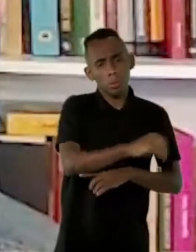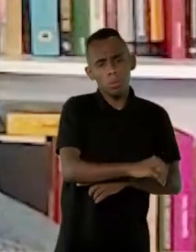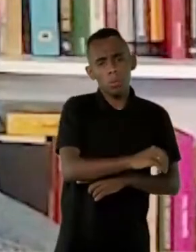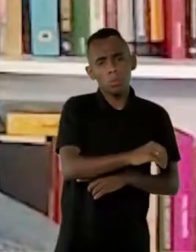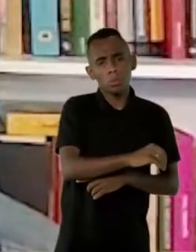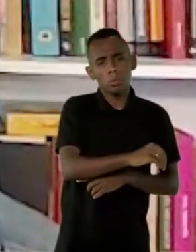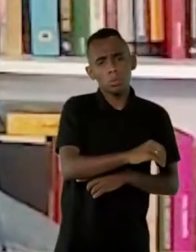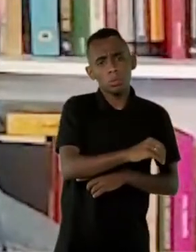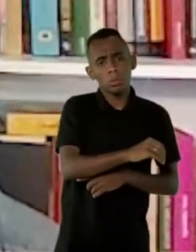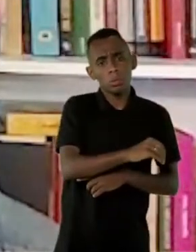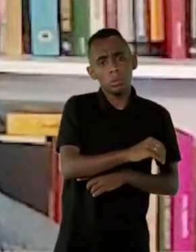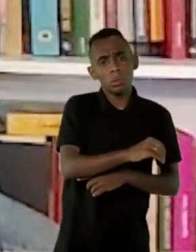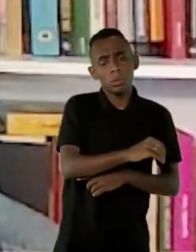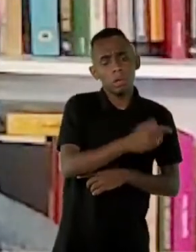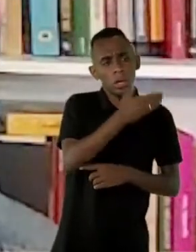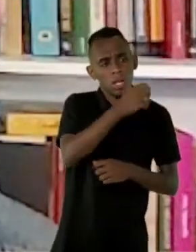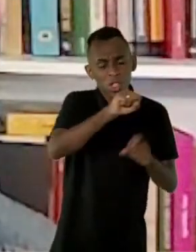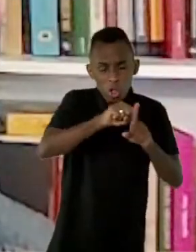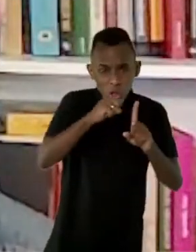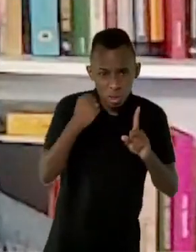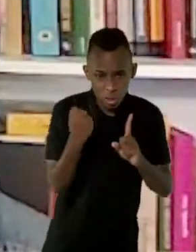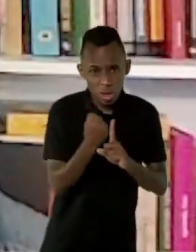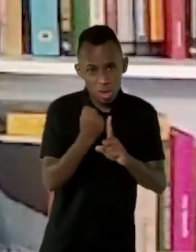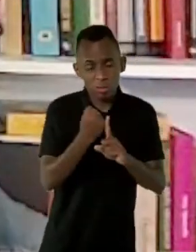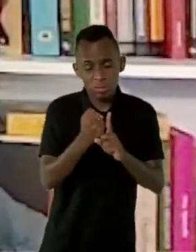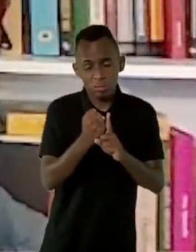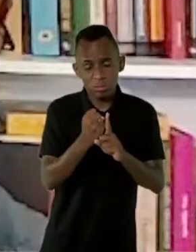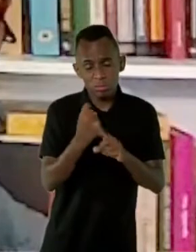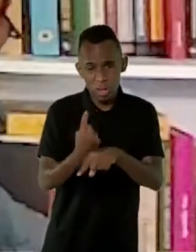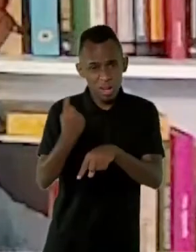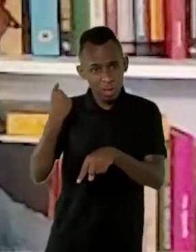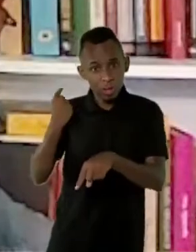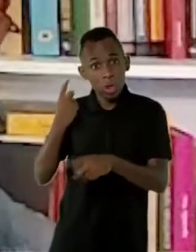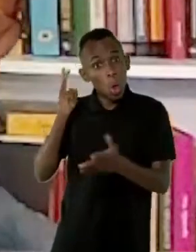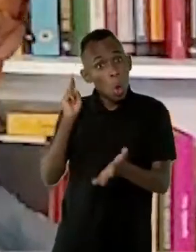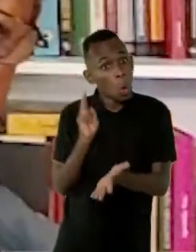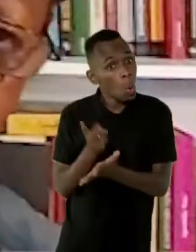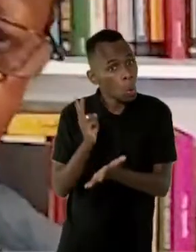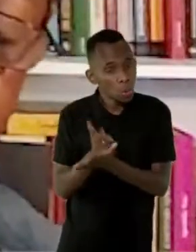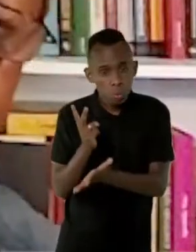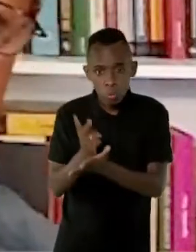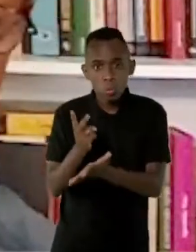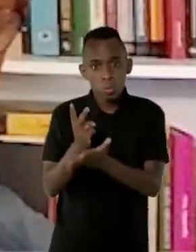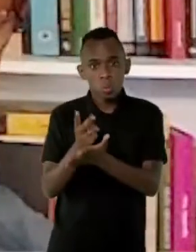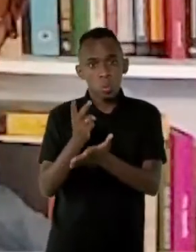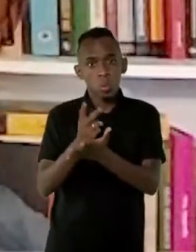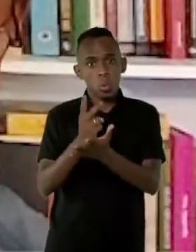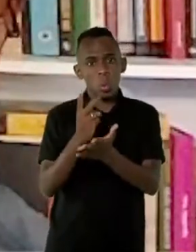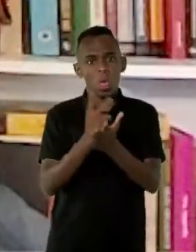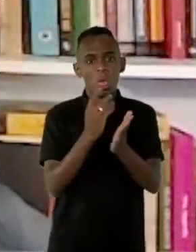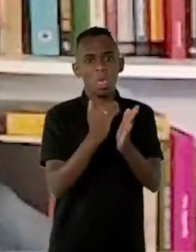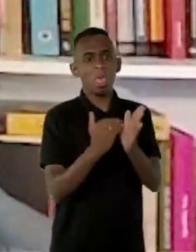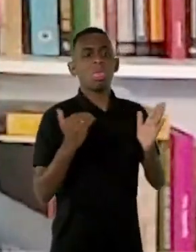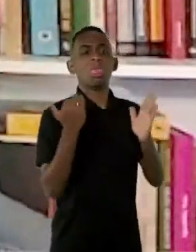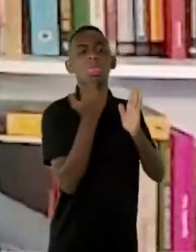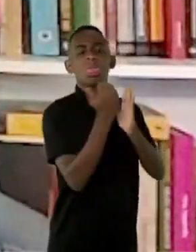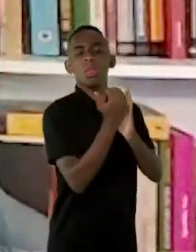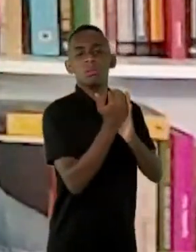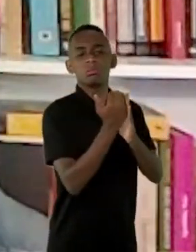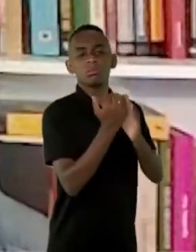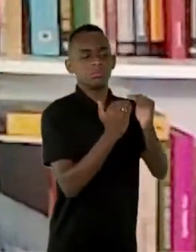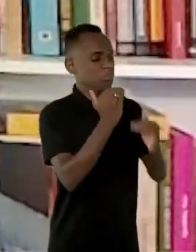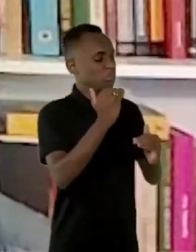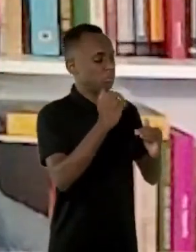lado que a sociedade, na época, continuou sobrepondo sobre a personalidade da Carolina. E ela